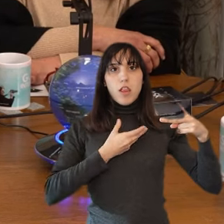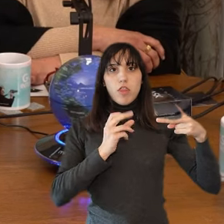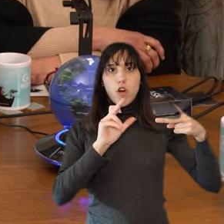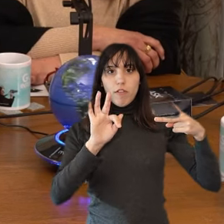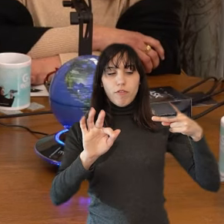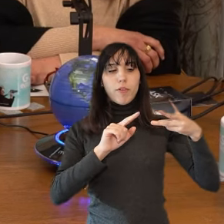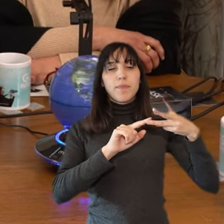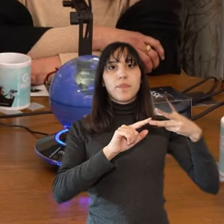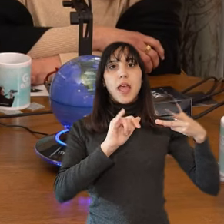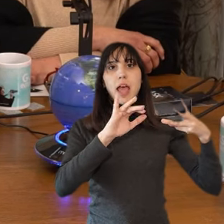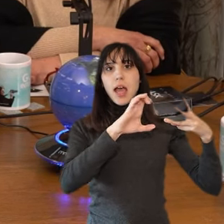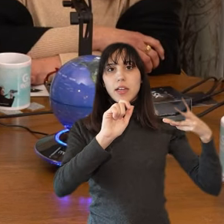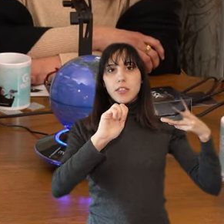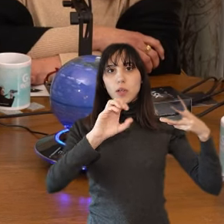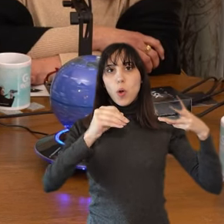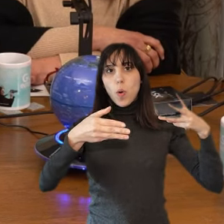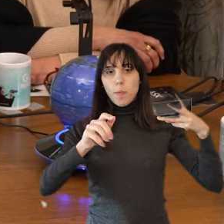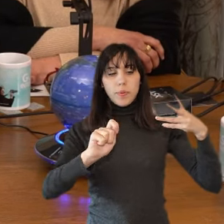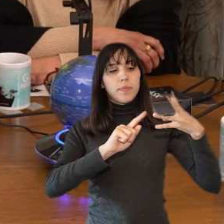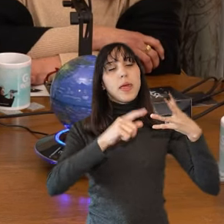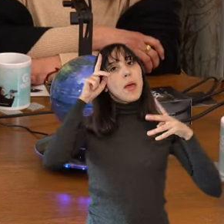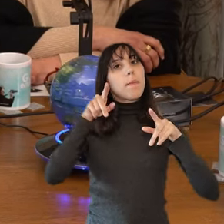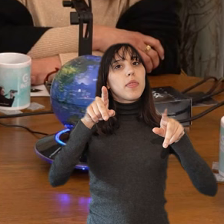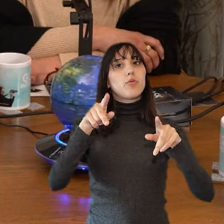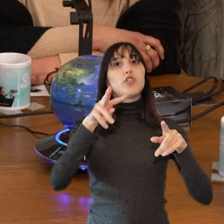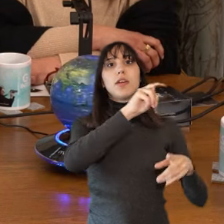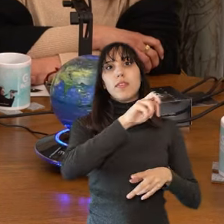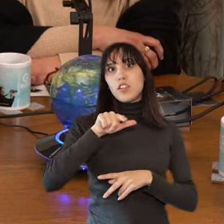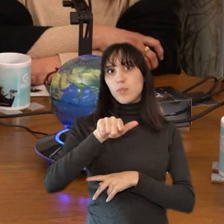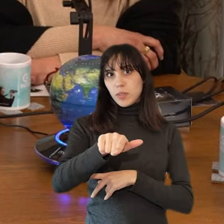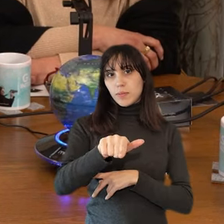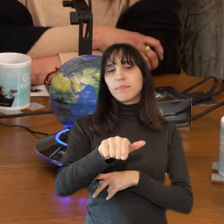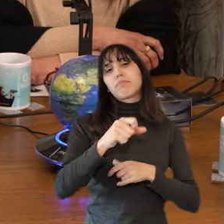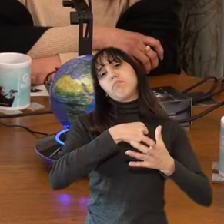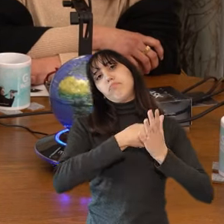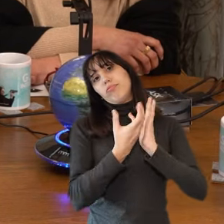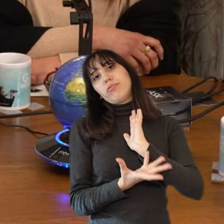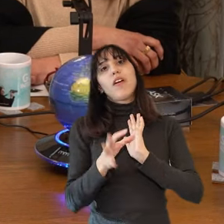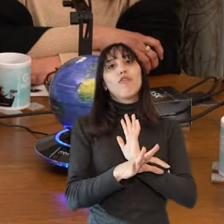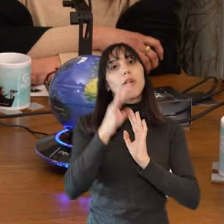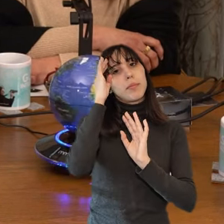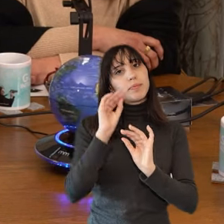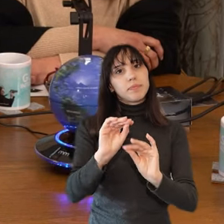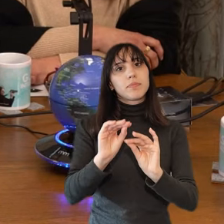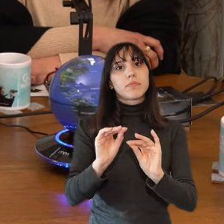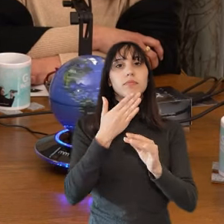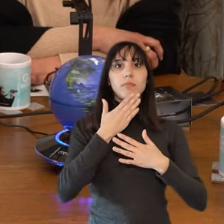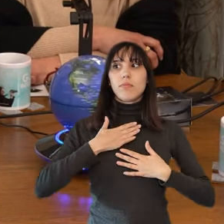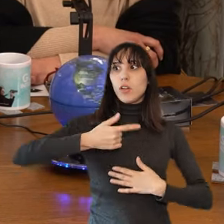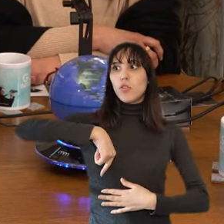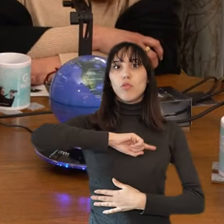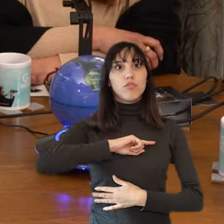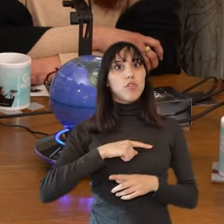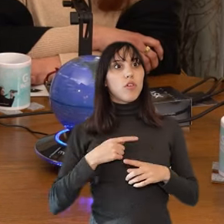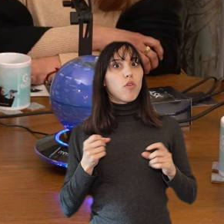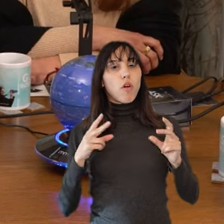High scope pedagogia 3000 portanto ão H imensas novas formas de Educar não é e que nos trazem uma nova e est